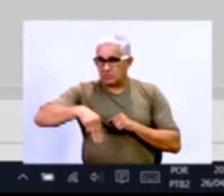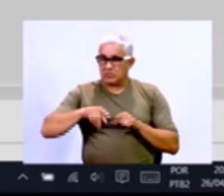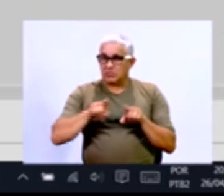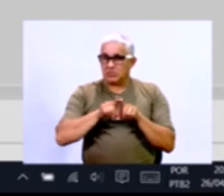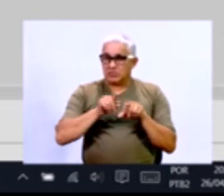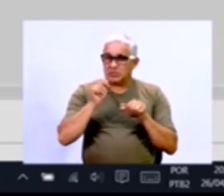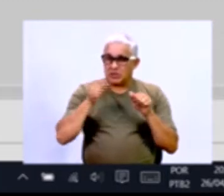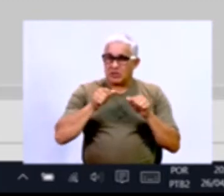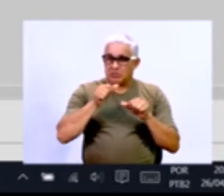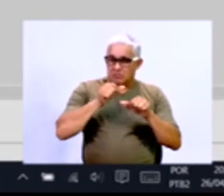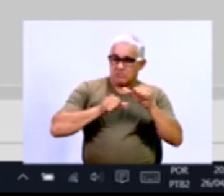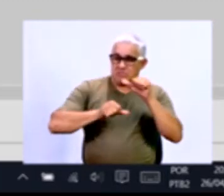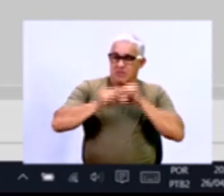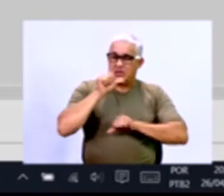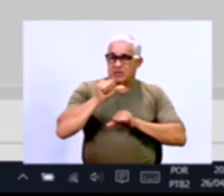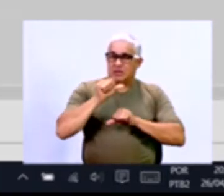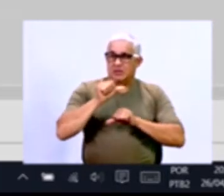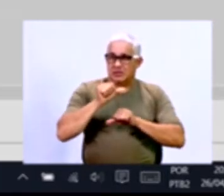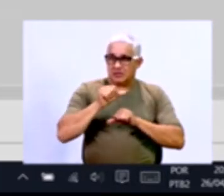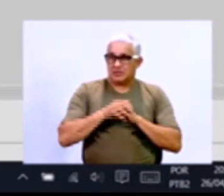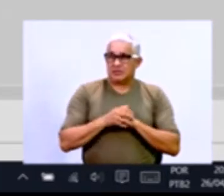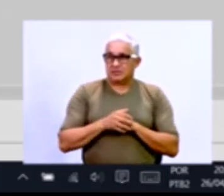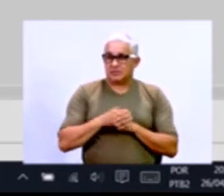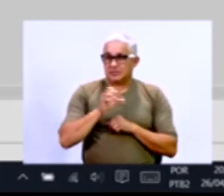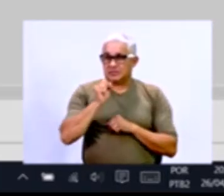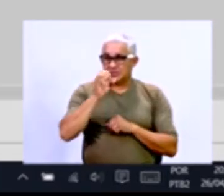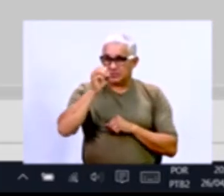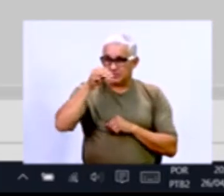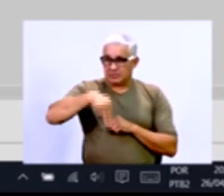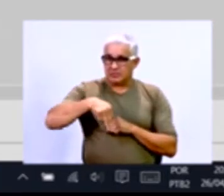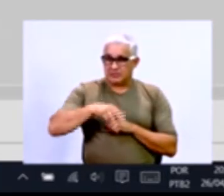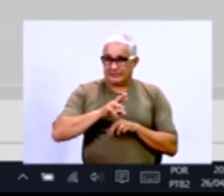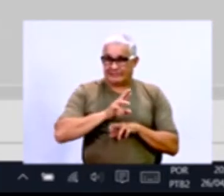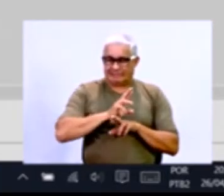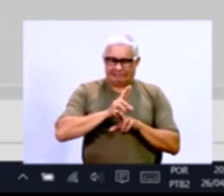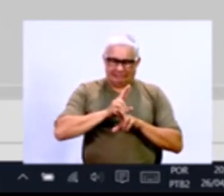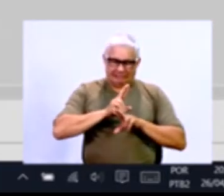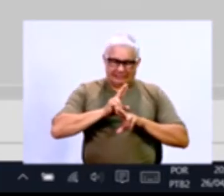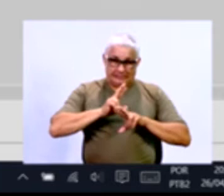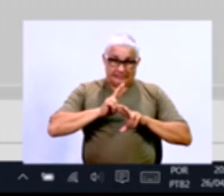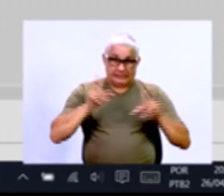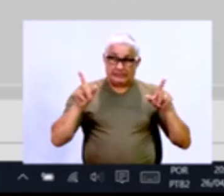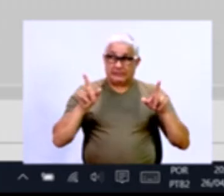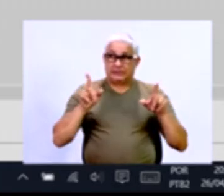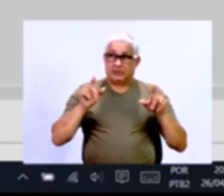inverter a ordem, olha só, o som vai ficando mais diferente ainda, olha só.